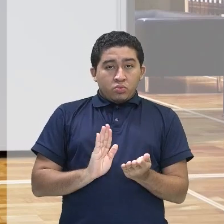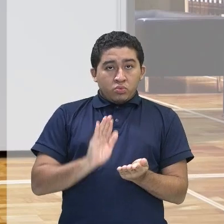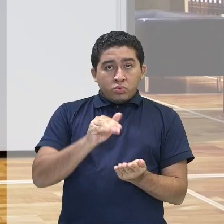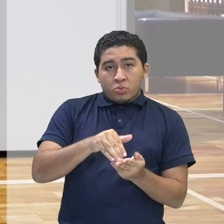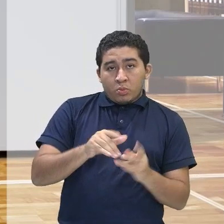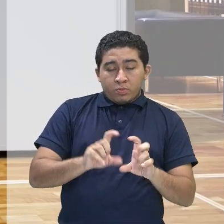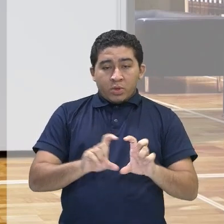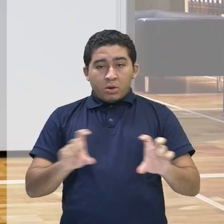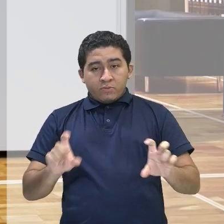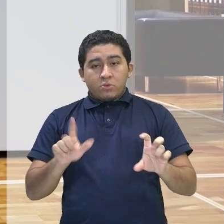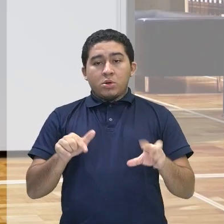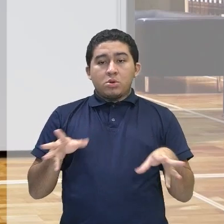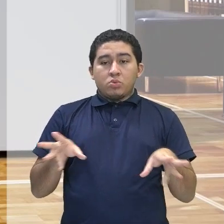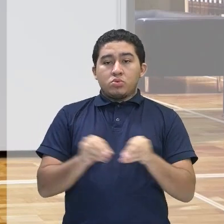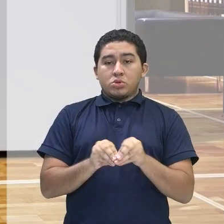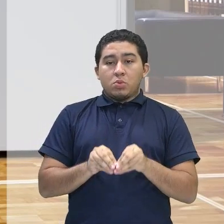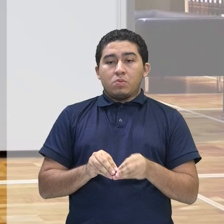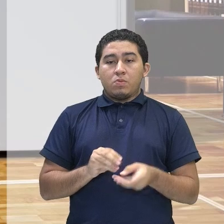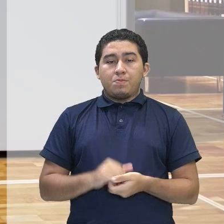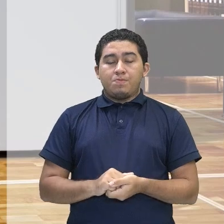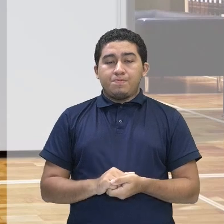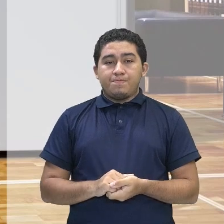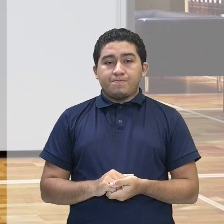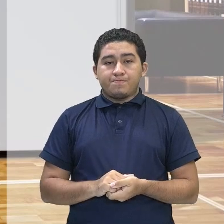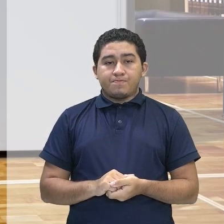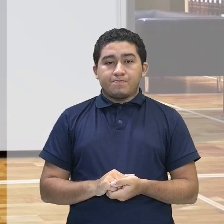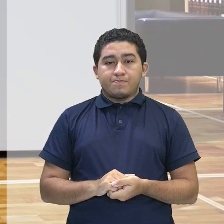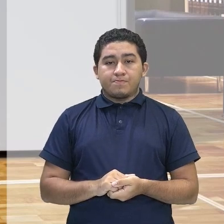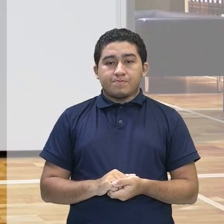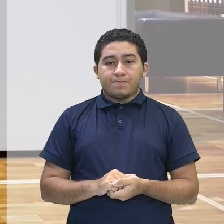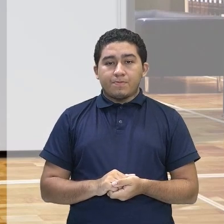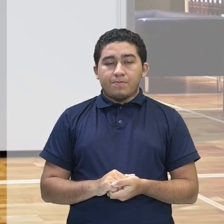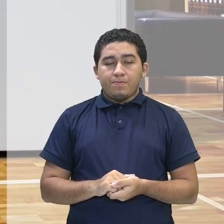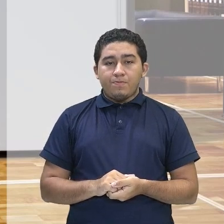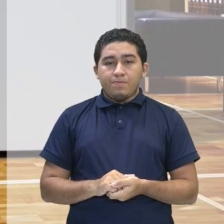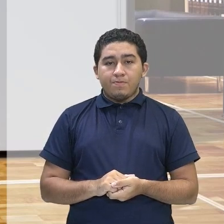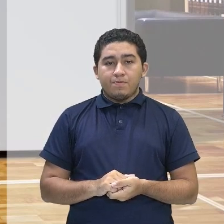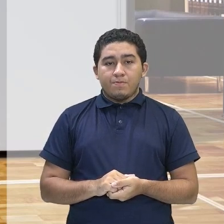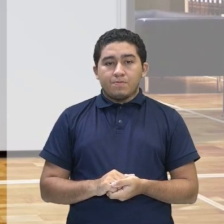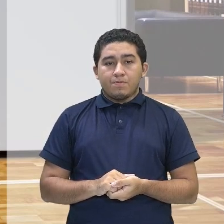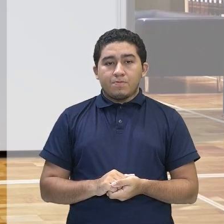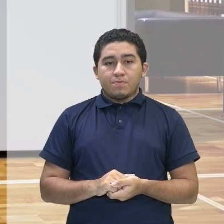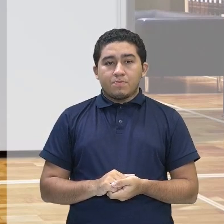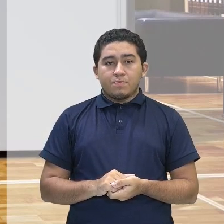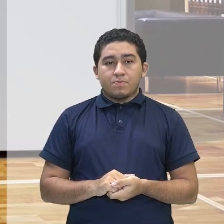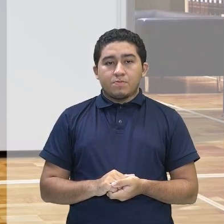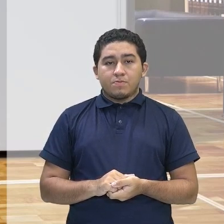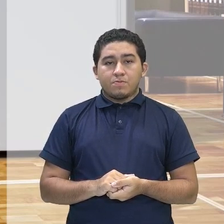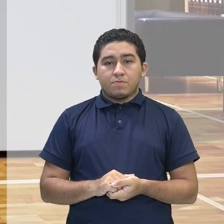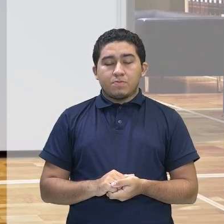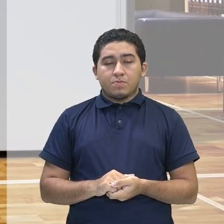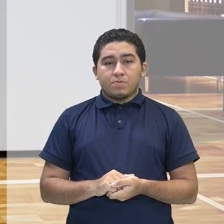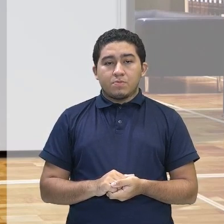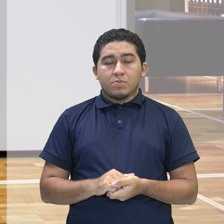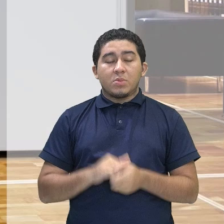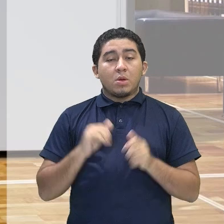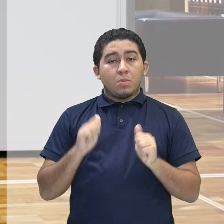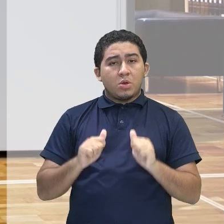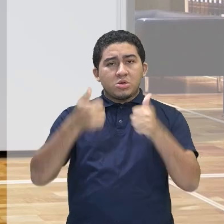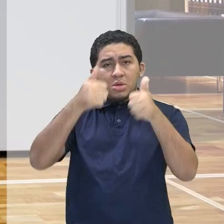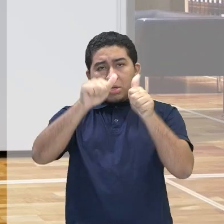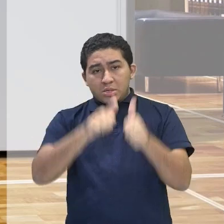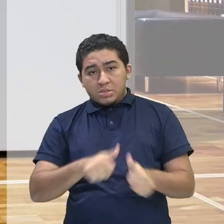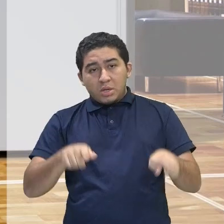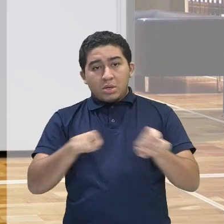no caso da conclusão, caso haja alguma conclusão. Tudo bem? Que às vezes eles cortam só um pedacinho de um texto, né?